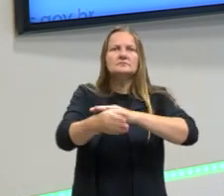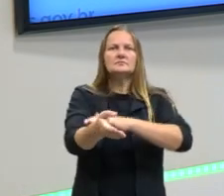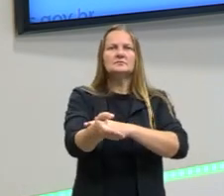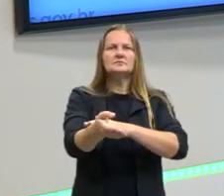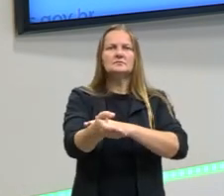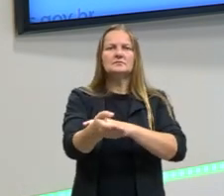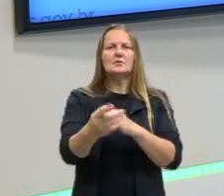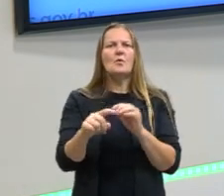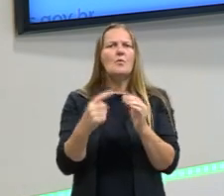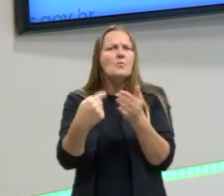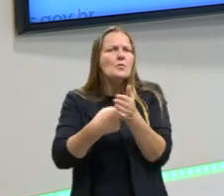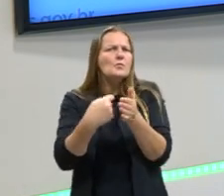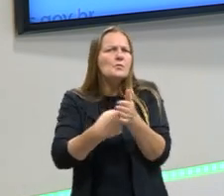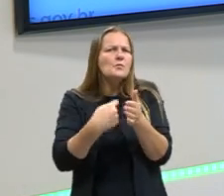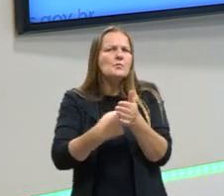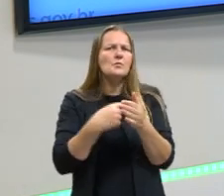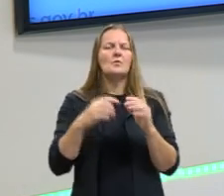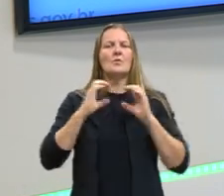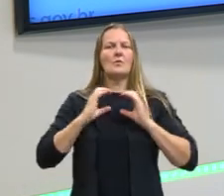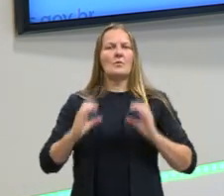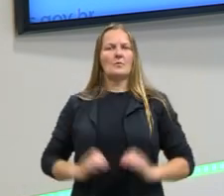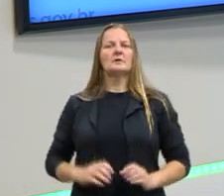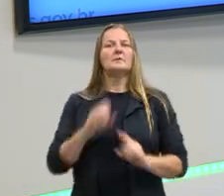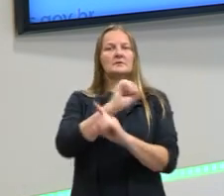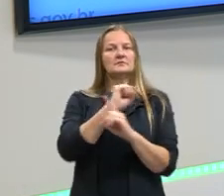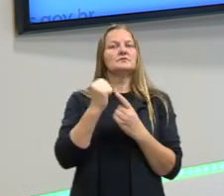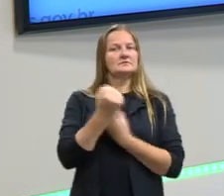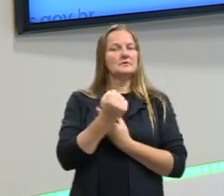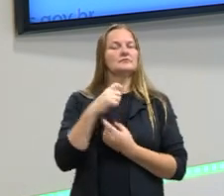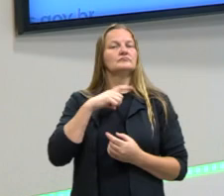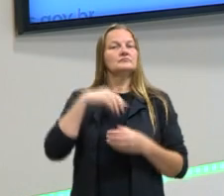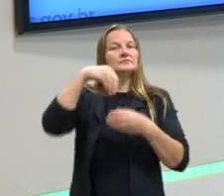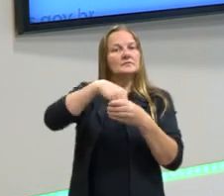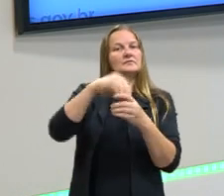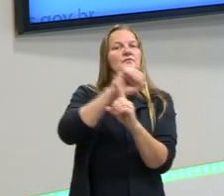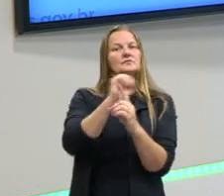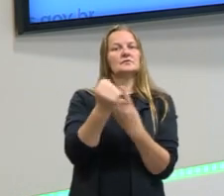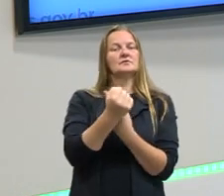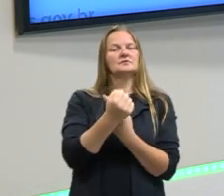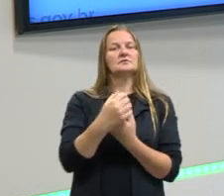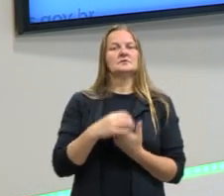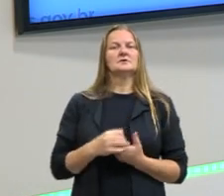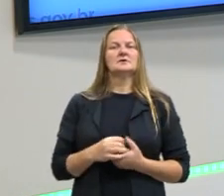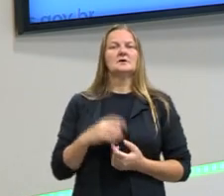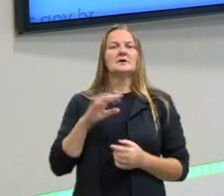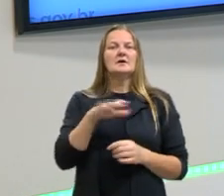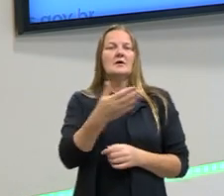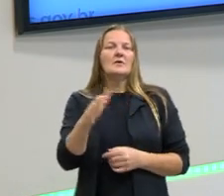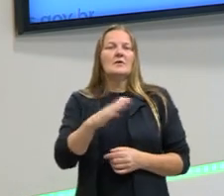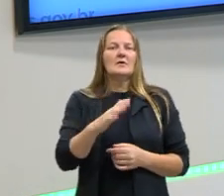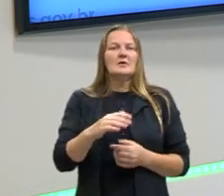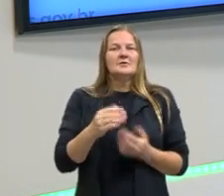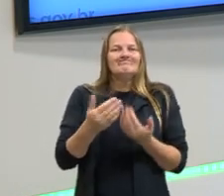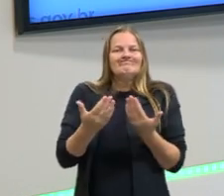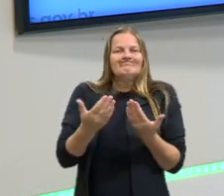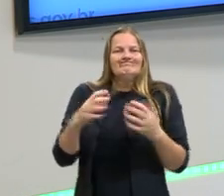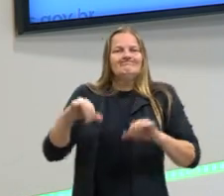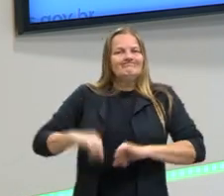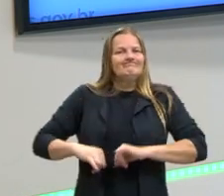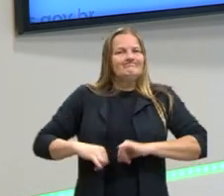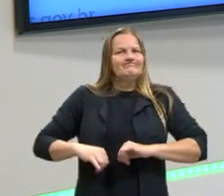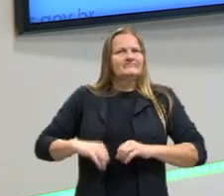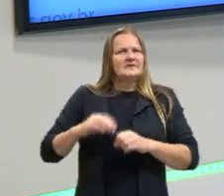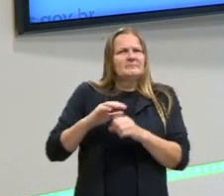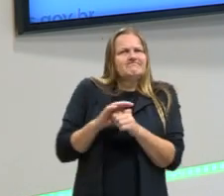questionarmos demais esses esses comportamentos O que é isso não corrermos o risco de sermos termos sofremos